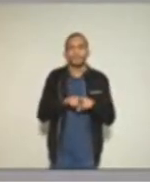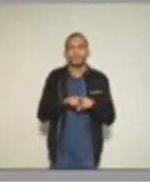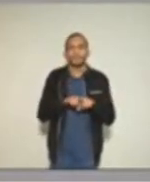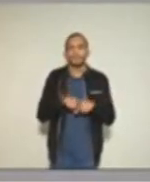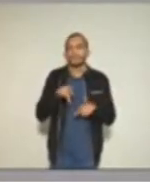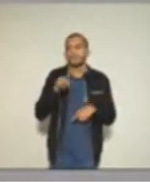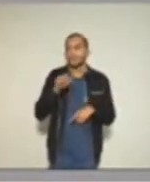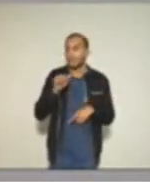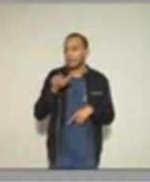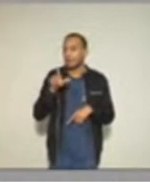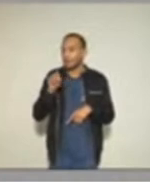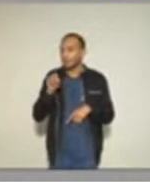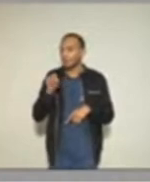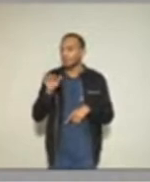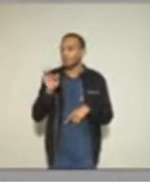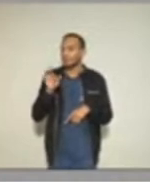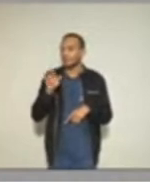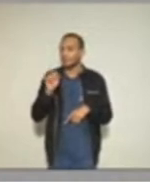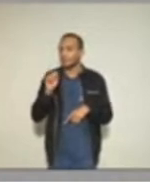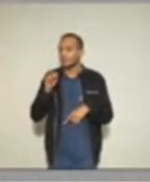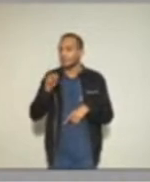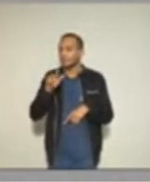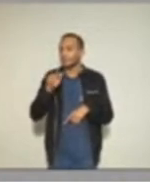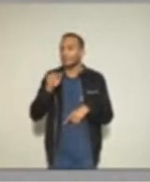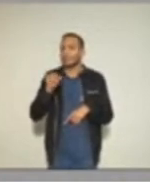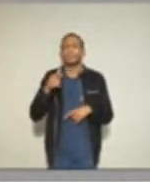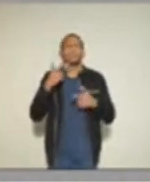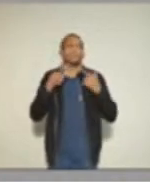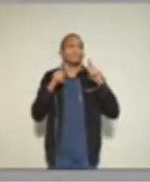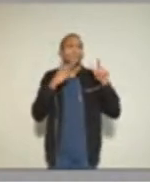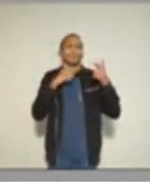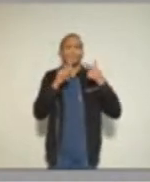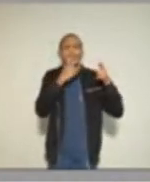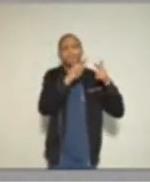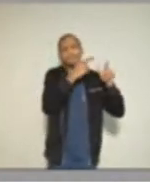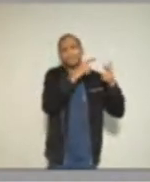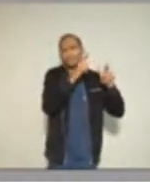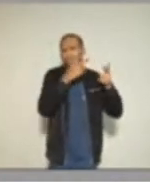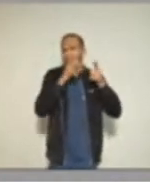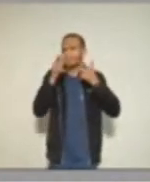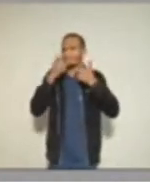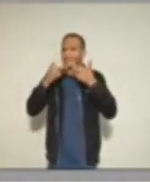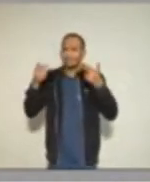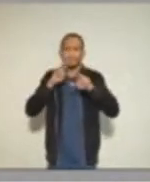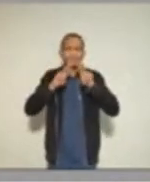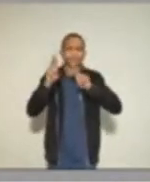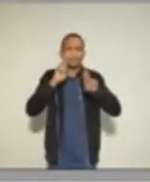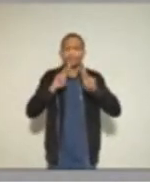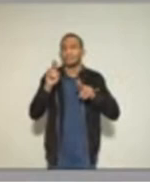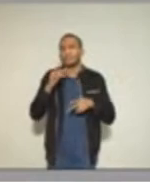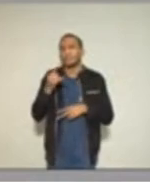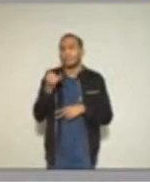Paulo Frange e outros que, se eu não vi, já me peço as minhas desculpas.